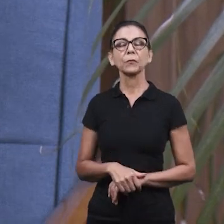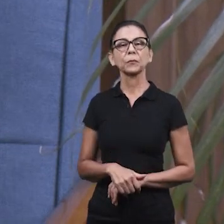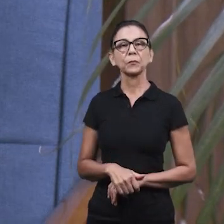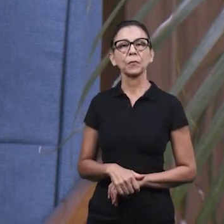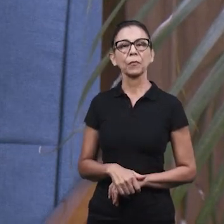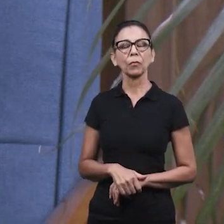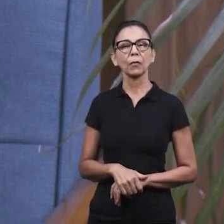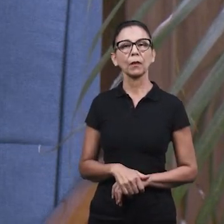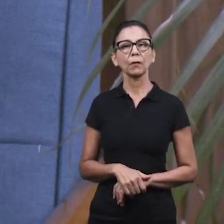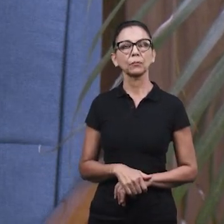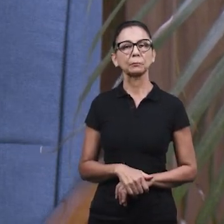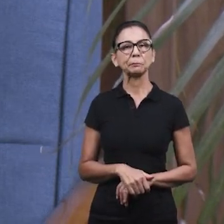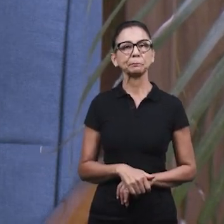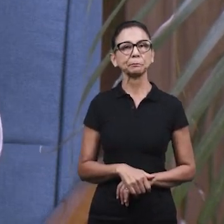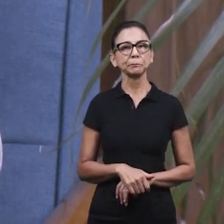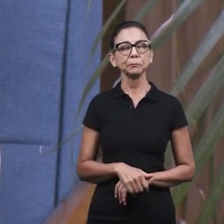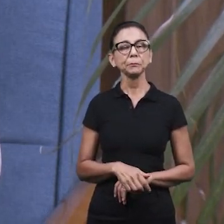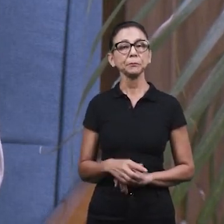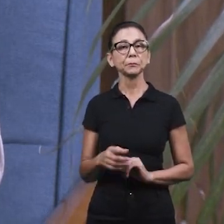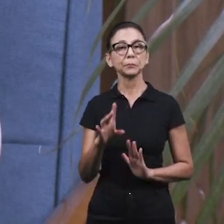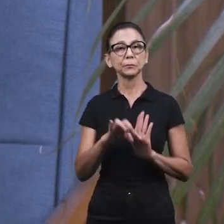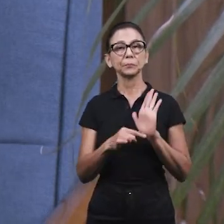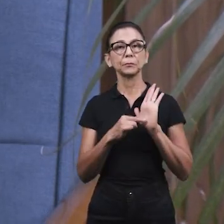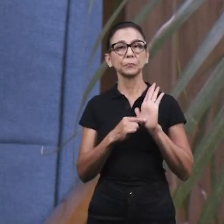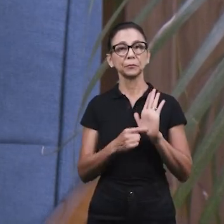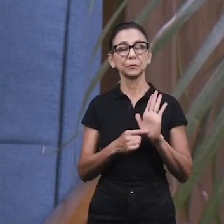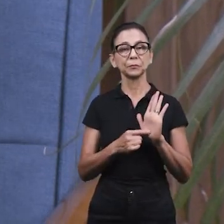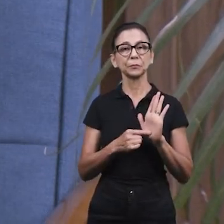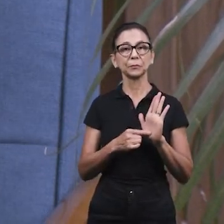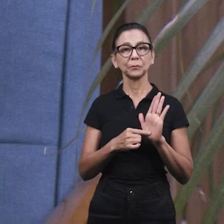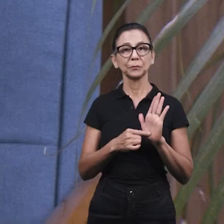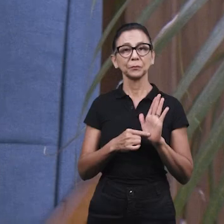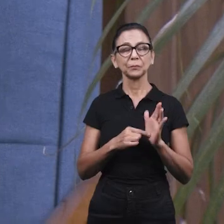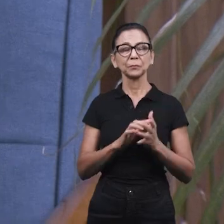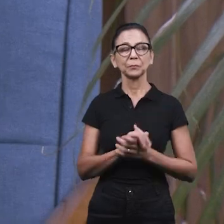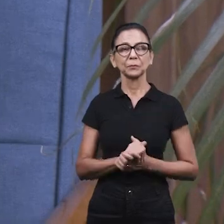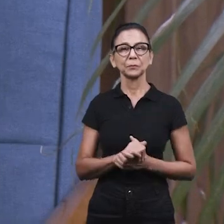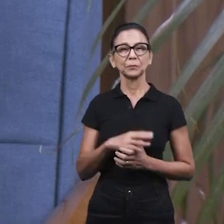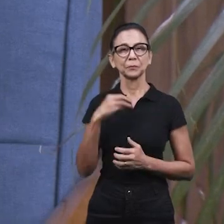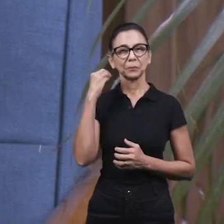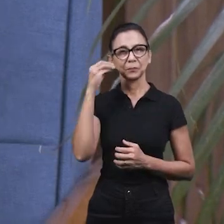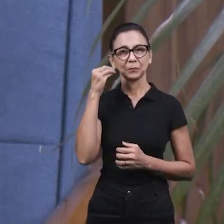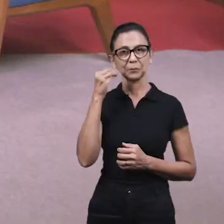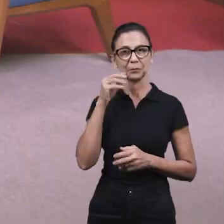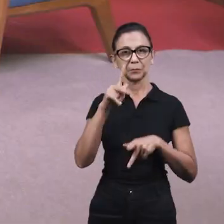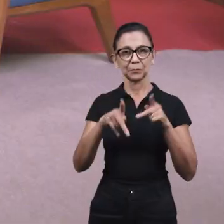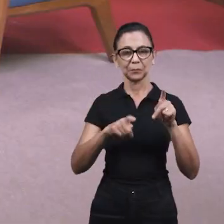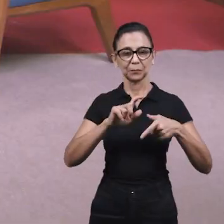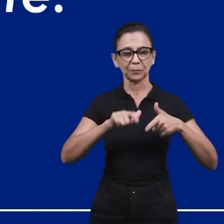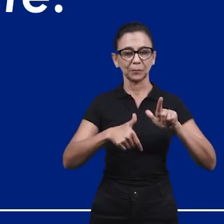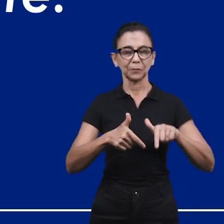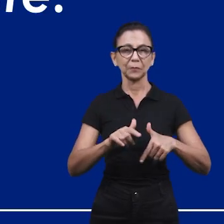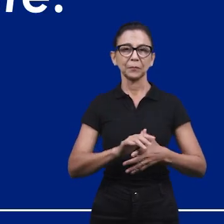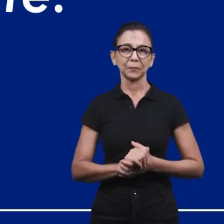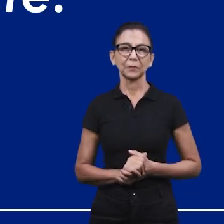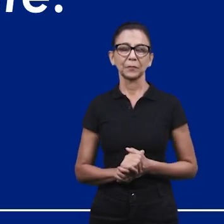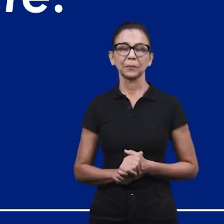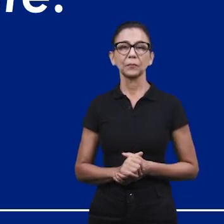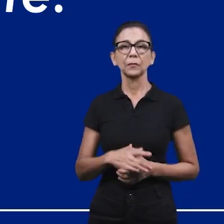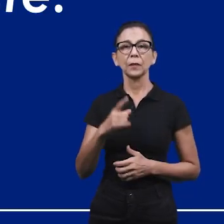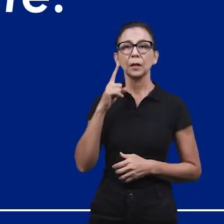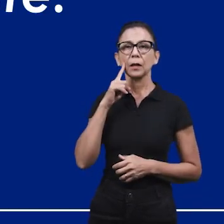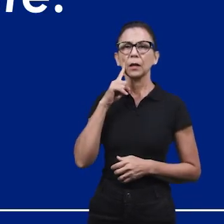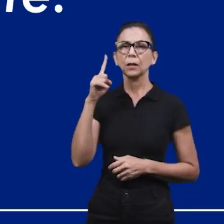sobre esta experiência, aquilo que está por vir na passagem do Jordão para nós. Vamos ler, diz assim: E vi um